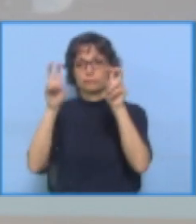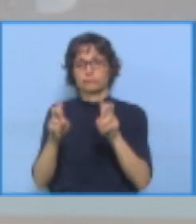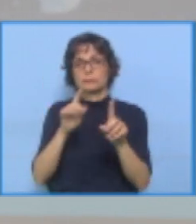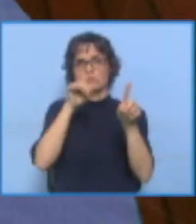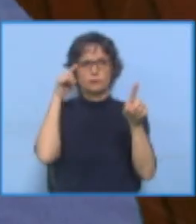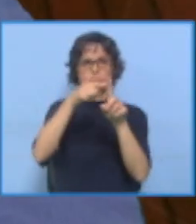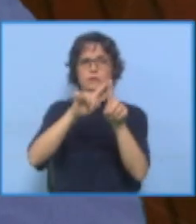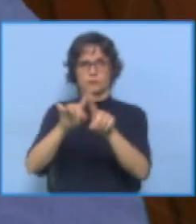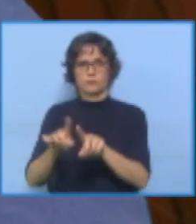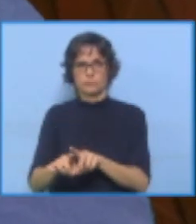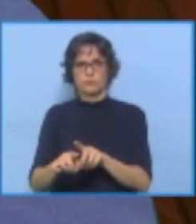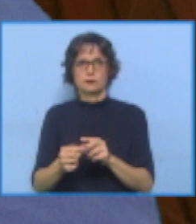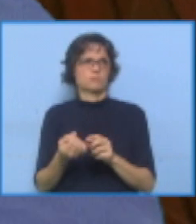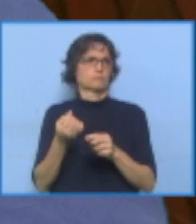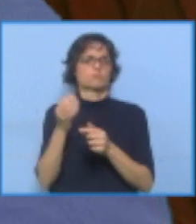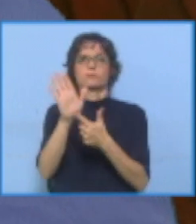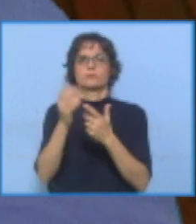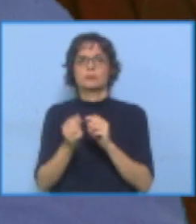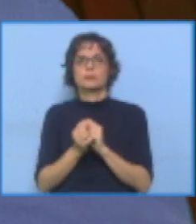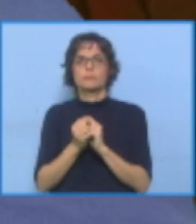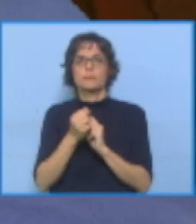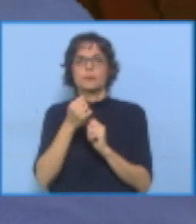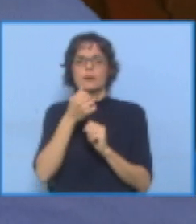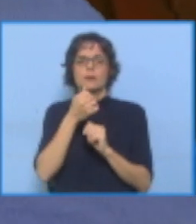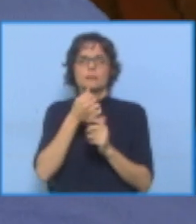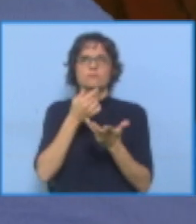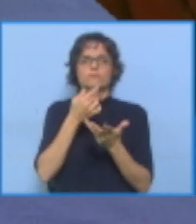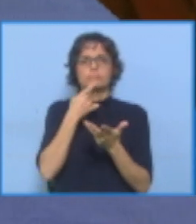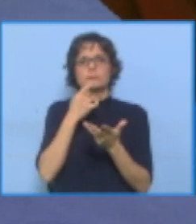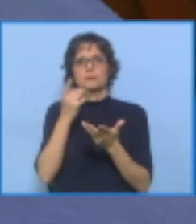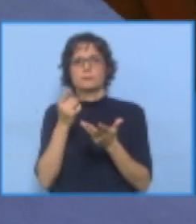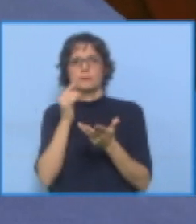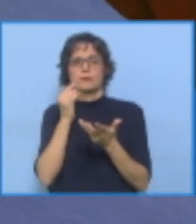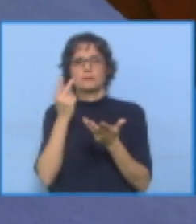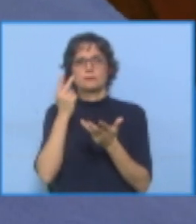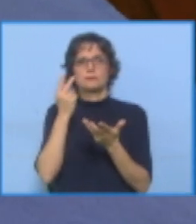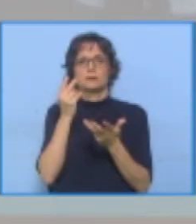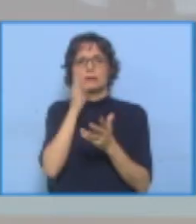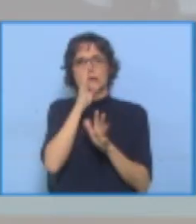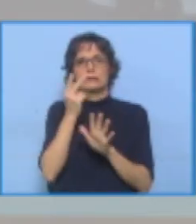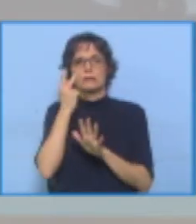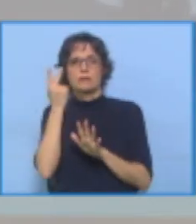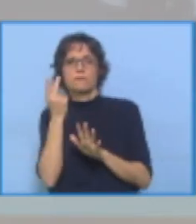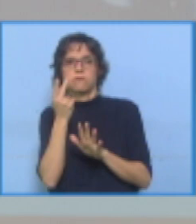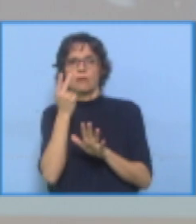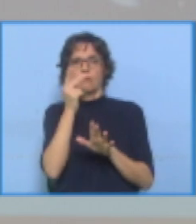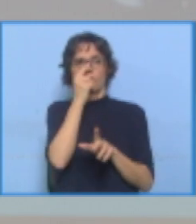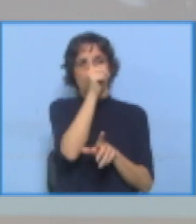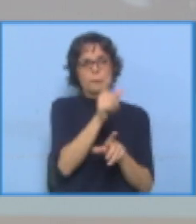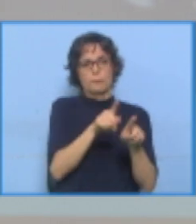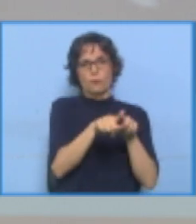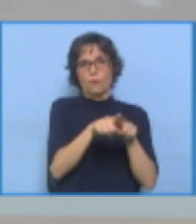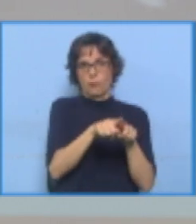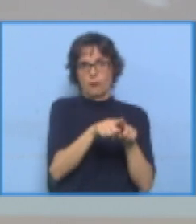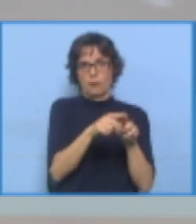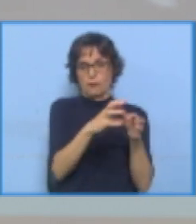exemplo, estabelecer as incompatibilidades entre a vida de um deputado dentro e fora